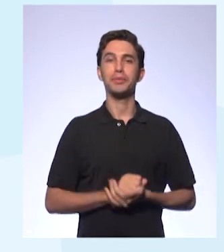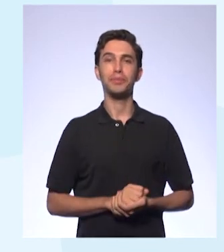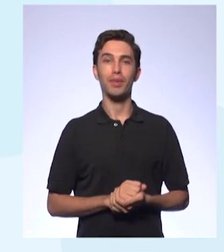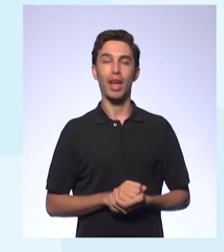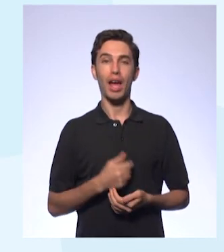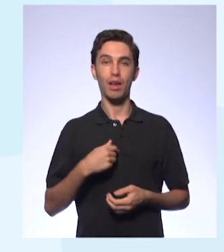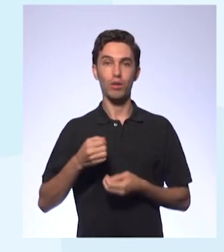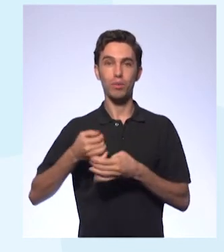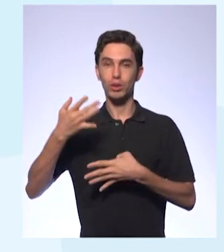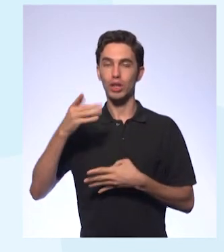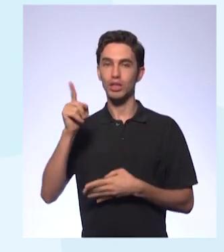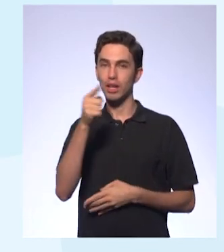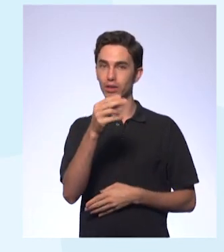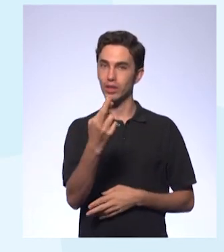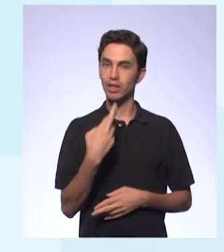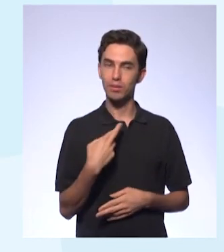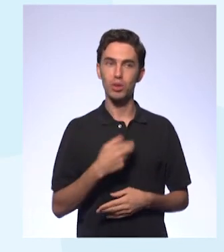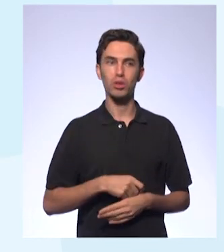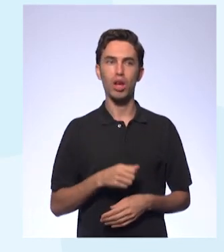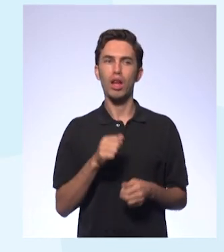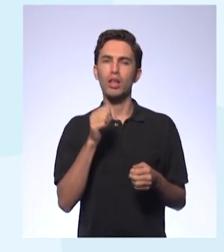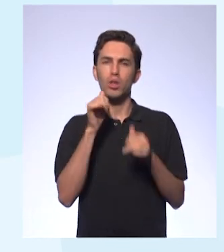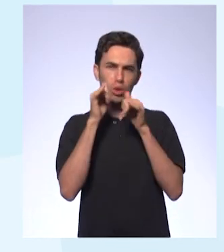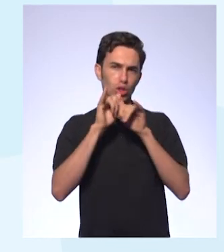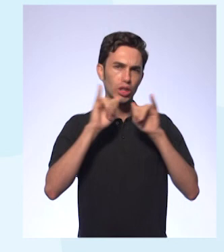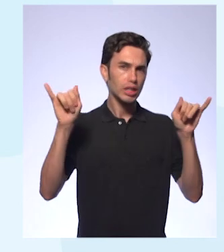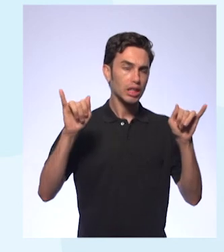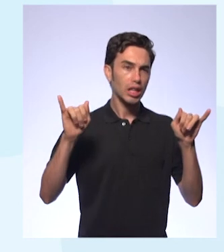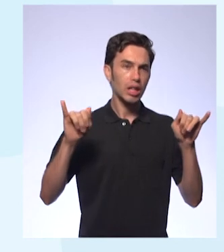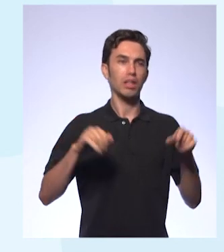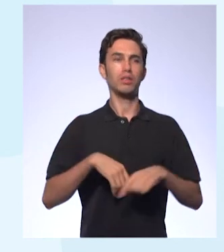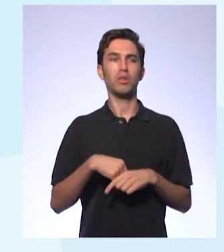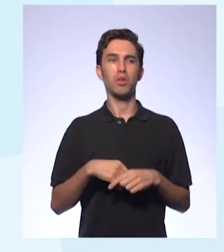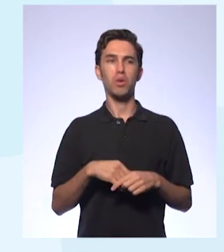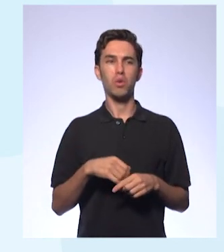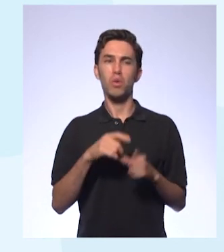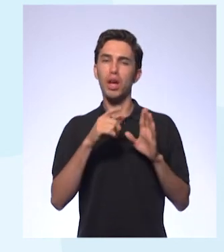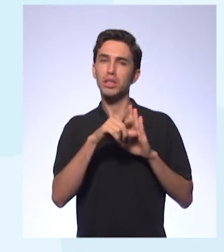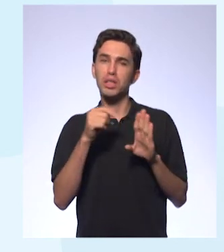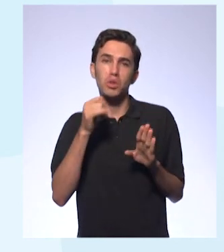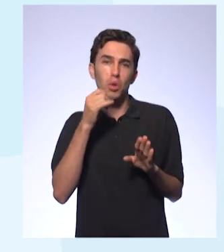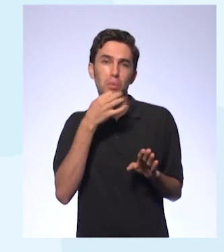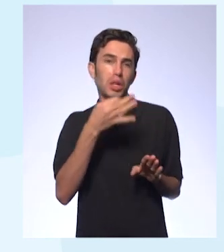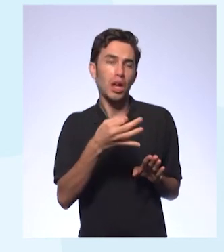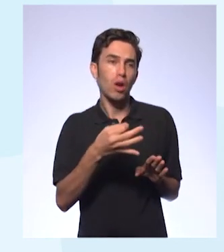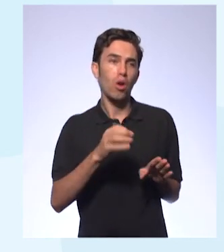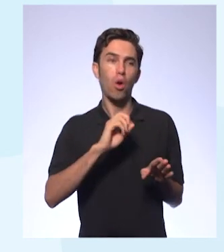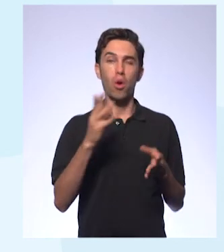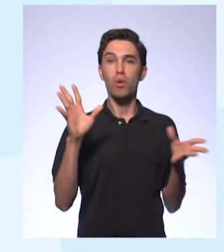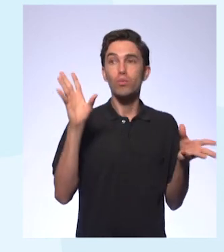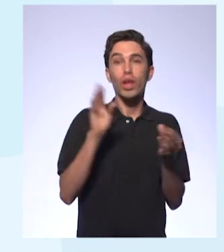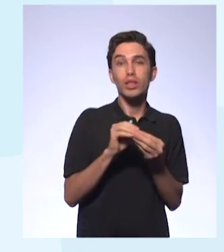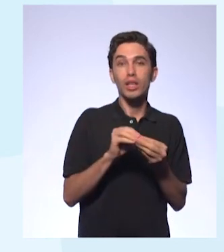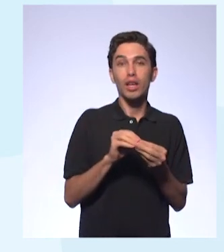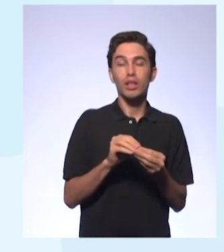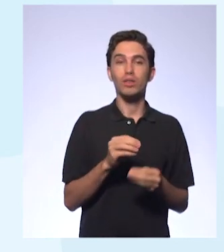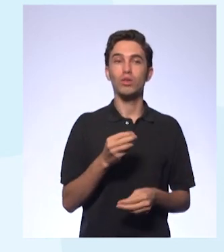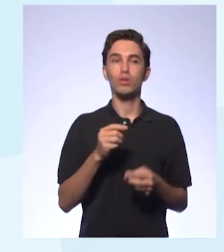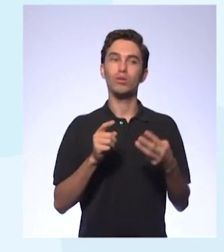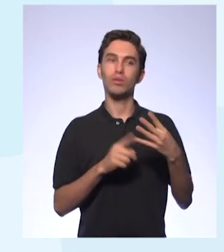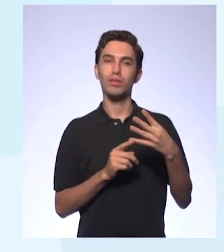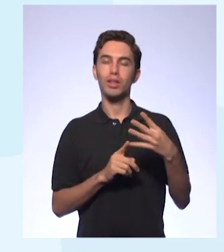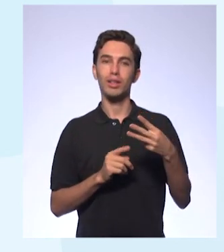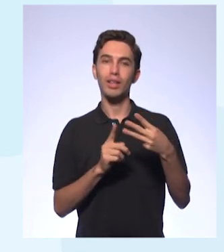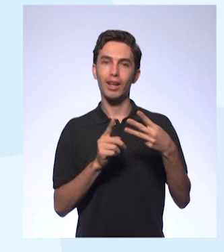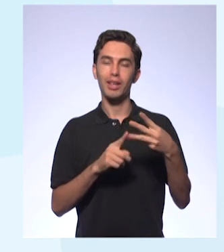a seguir, uma notícia, número 1. Um artigo de opinião, número 2. Ou uma resenha, número